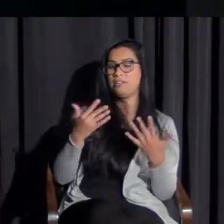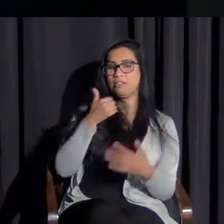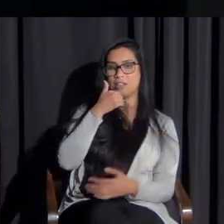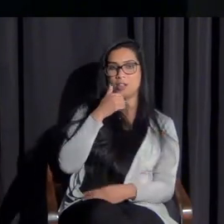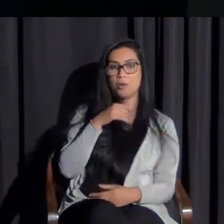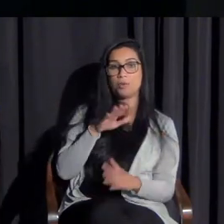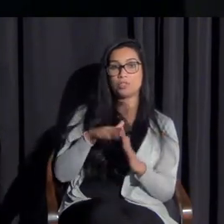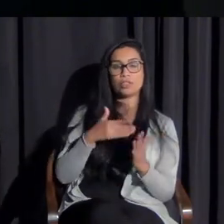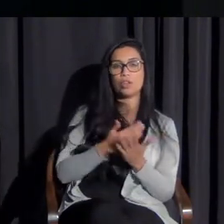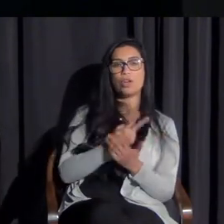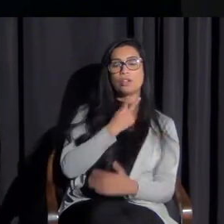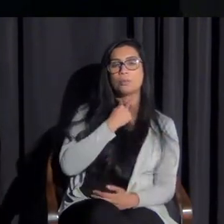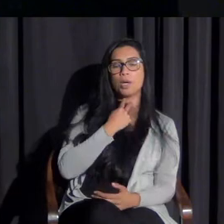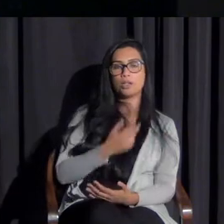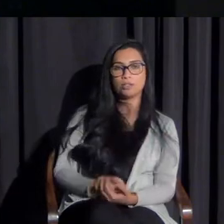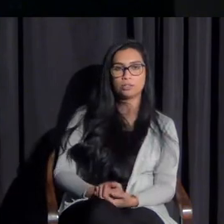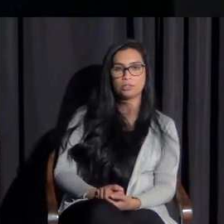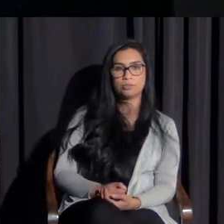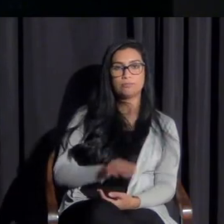nós fazemos